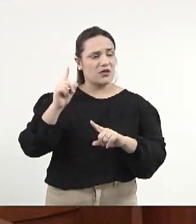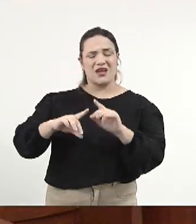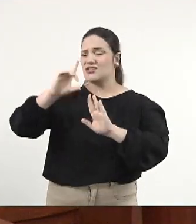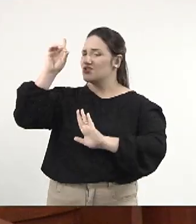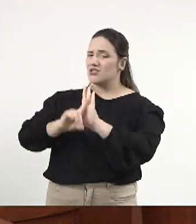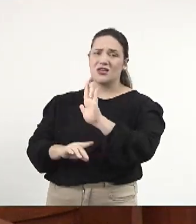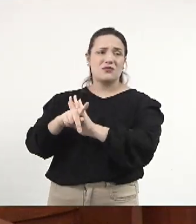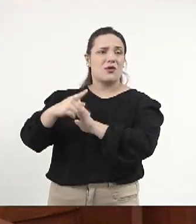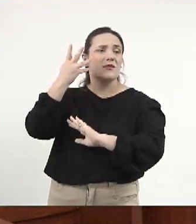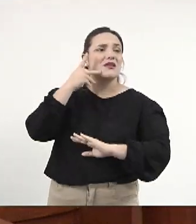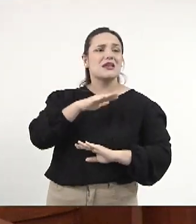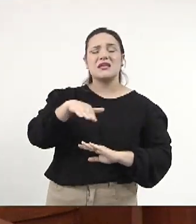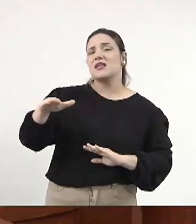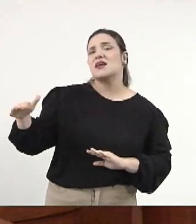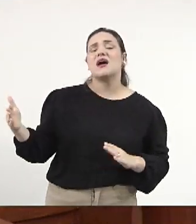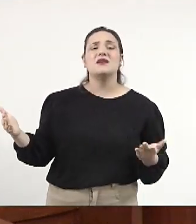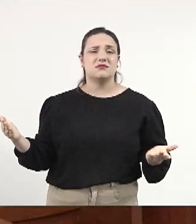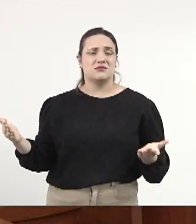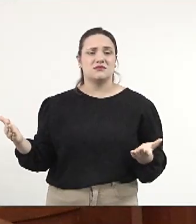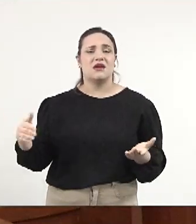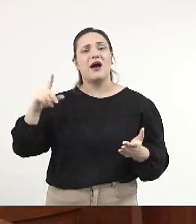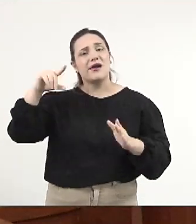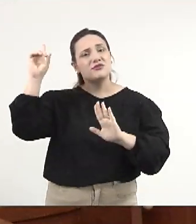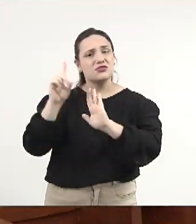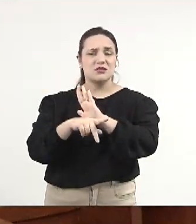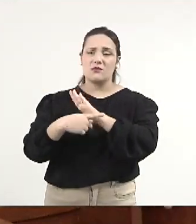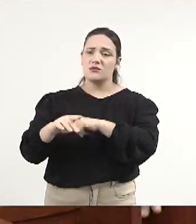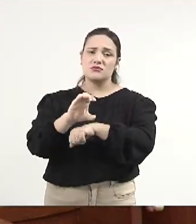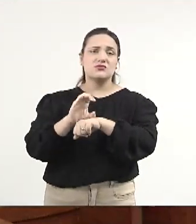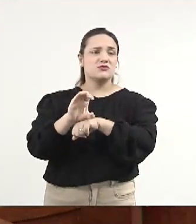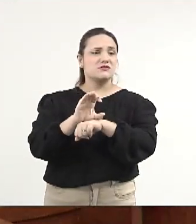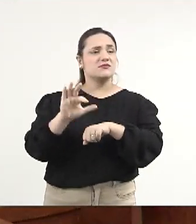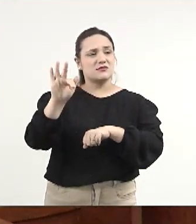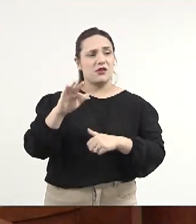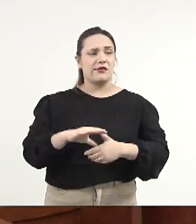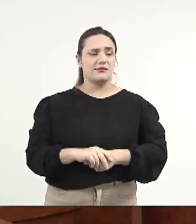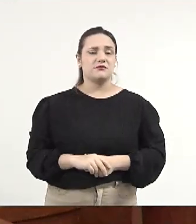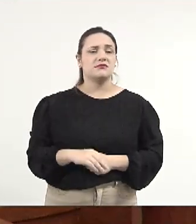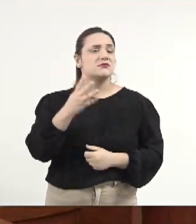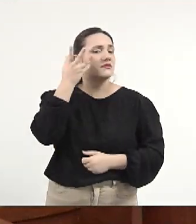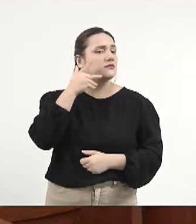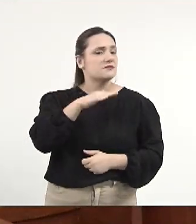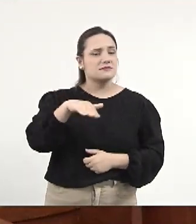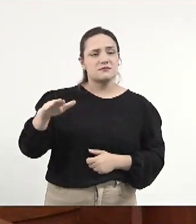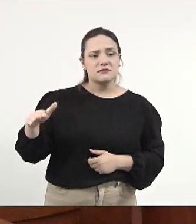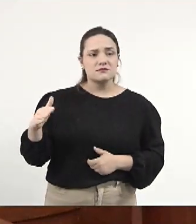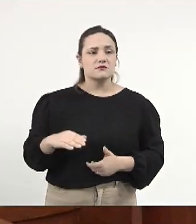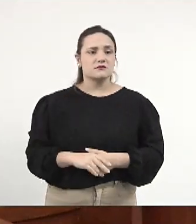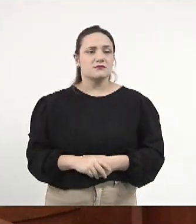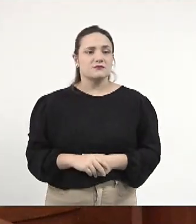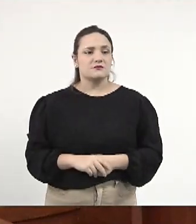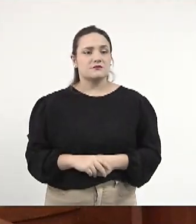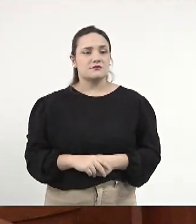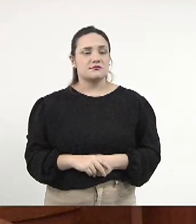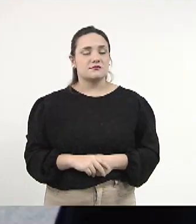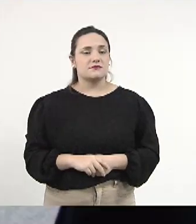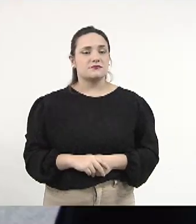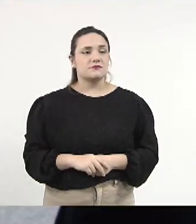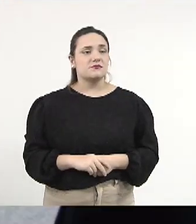da criança, é direito constitucional da criança ir lá no SEM e